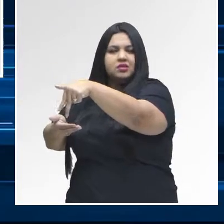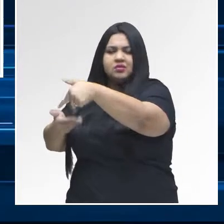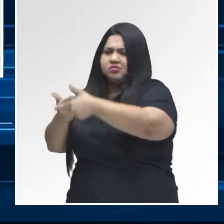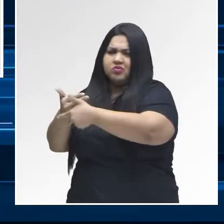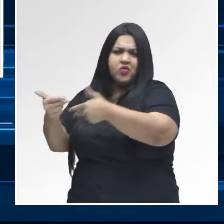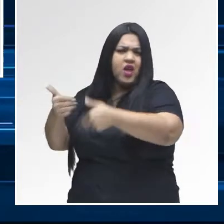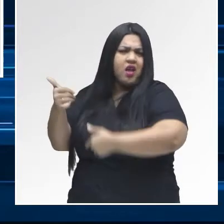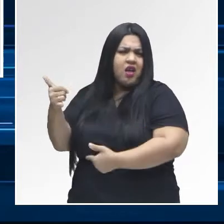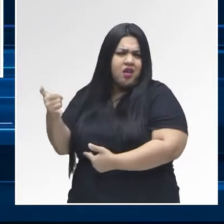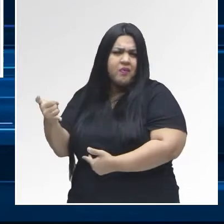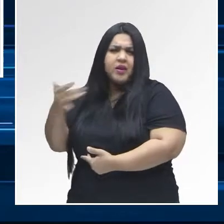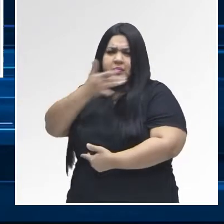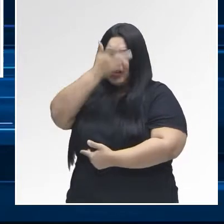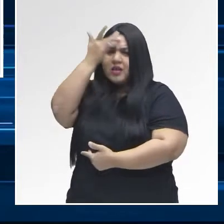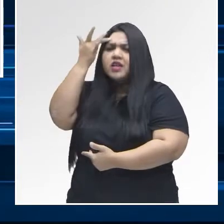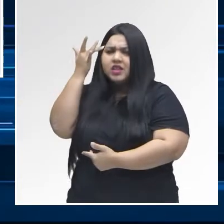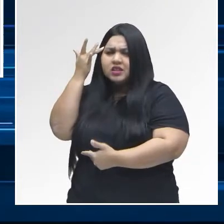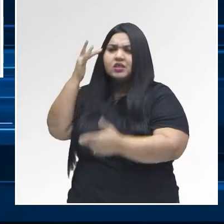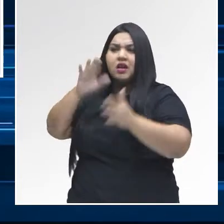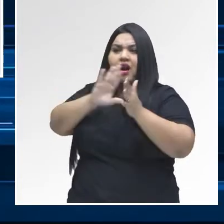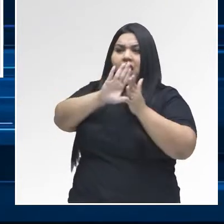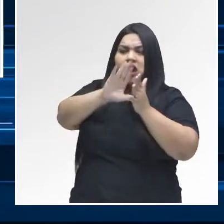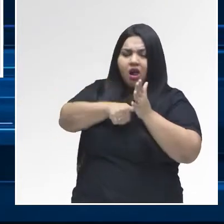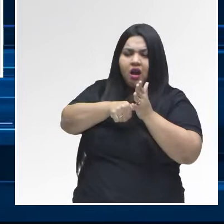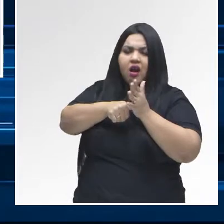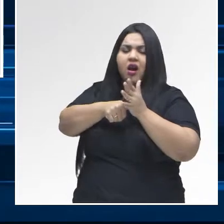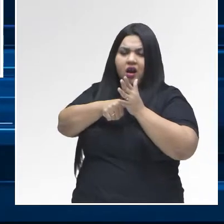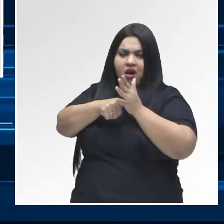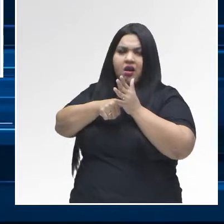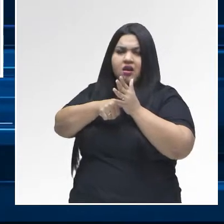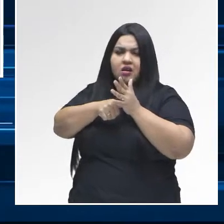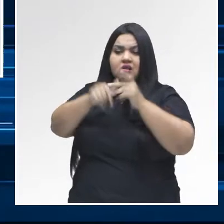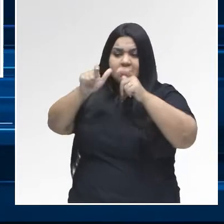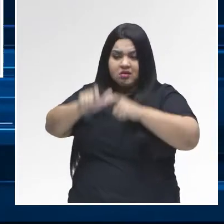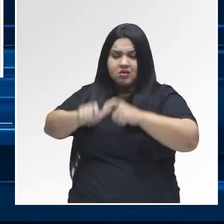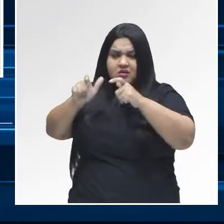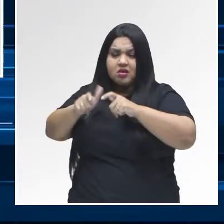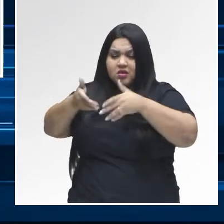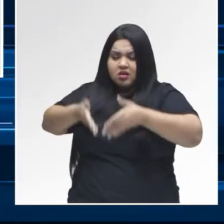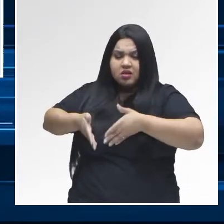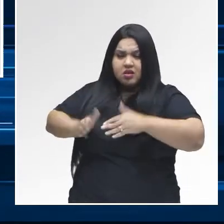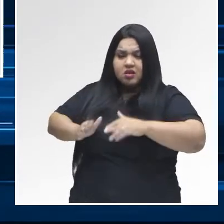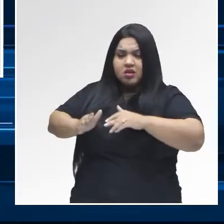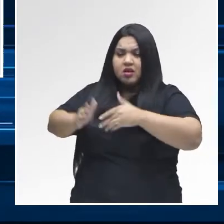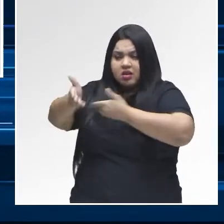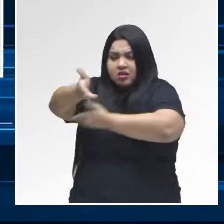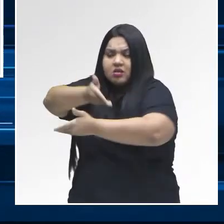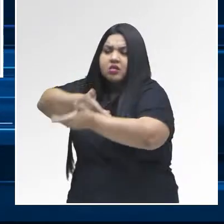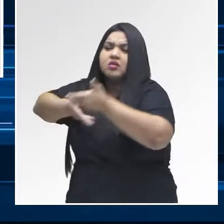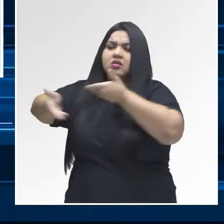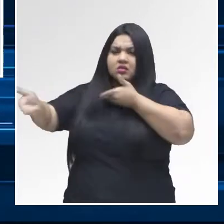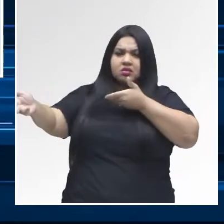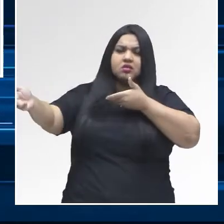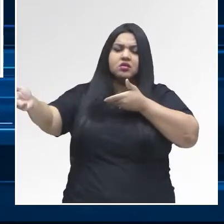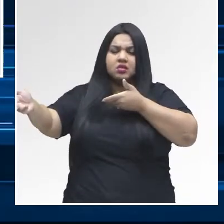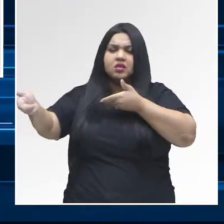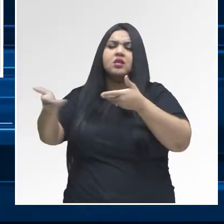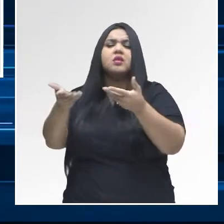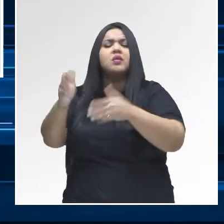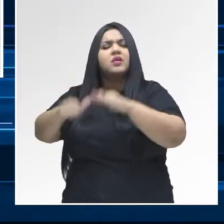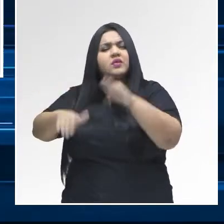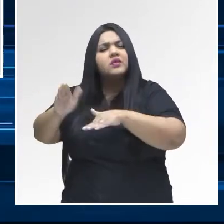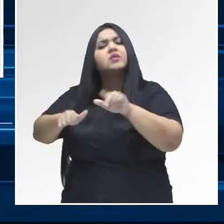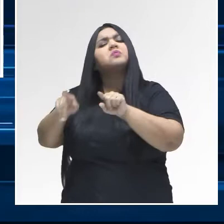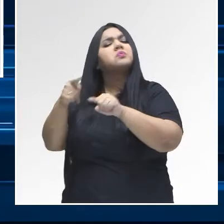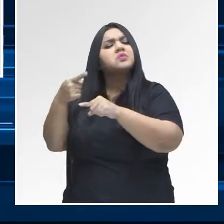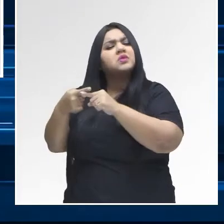de fogo. Então, pessoas eram raptadas, eram sequestradas dali de onde viviam para serem trocadas. E muitas vezes, olha pelo